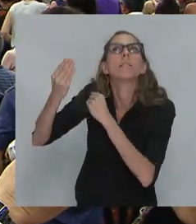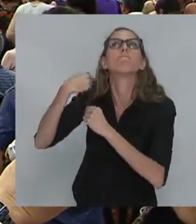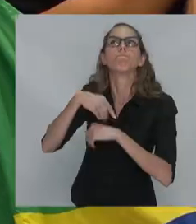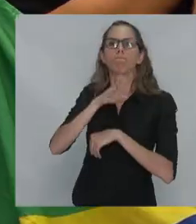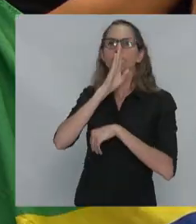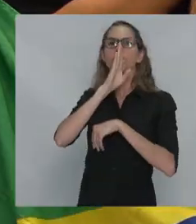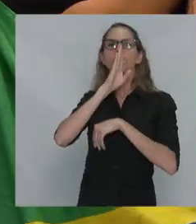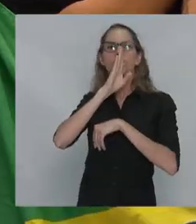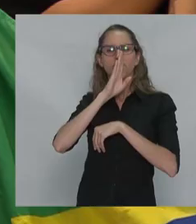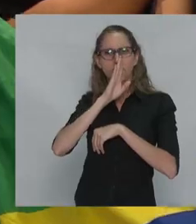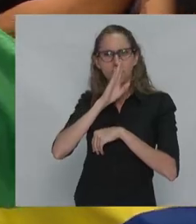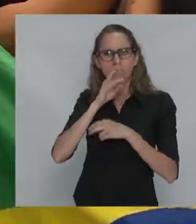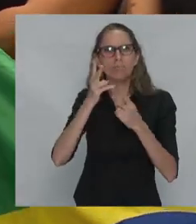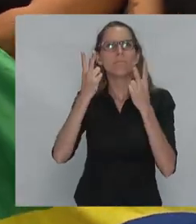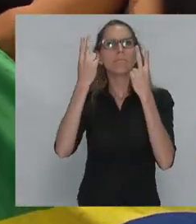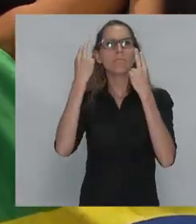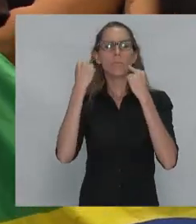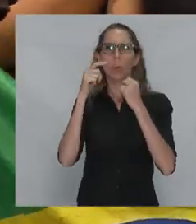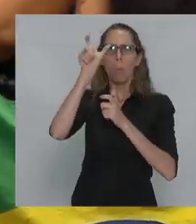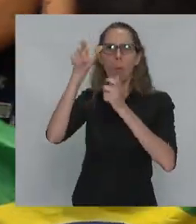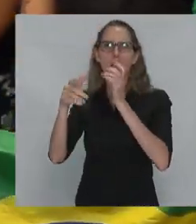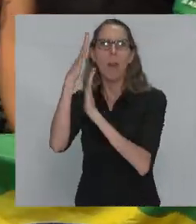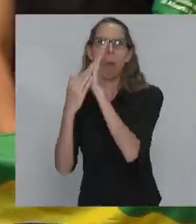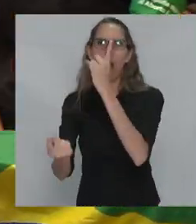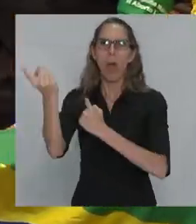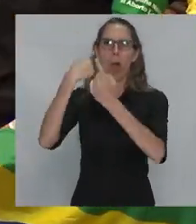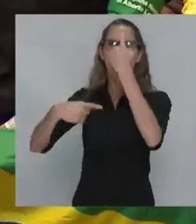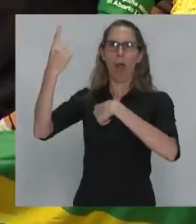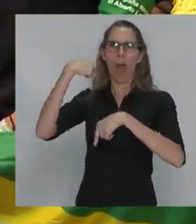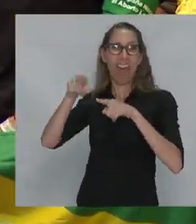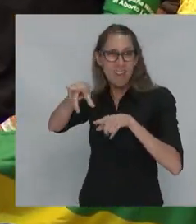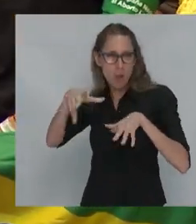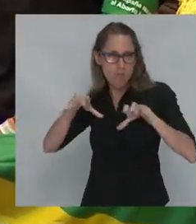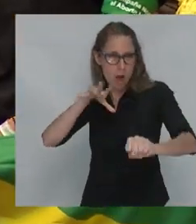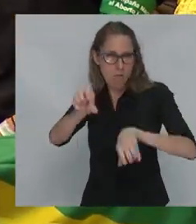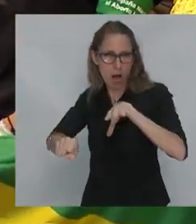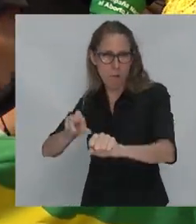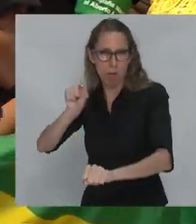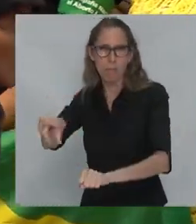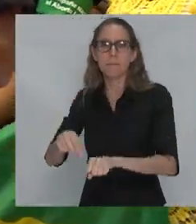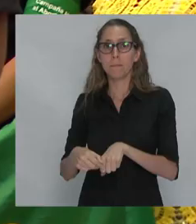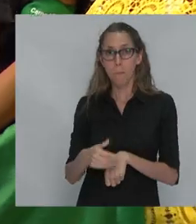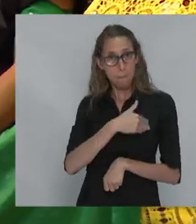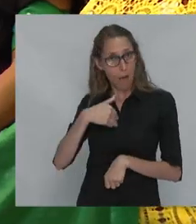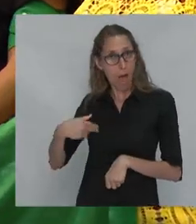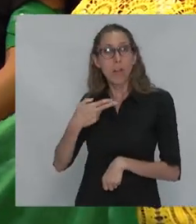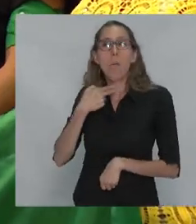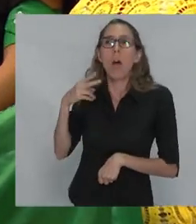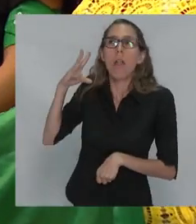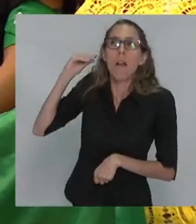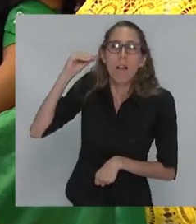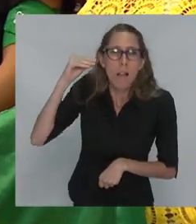aos brancos, donos de tudo. A voz de minha mãe